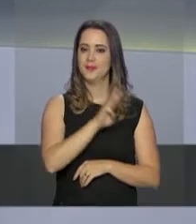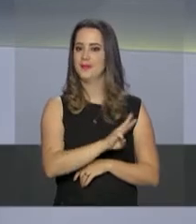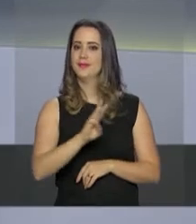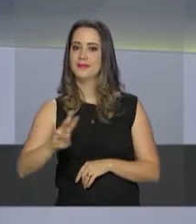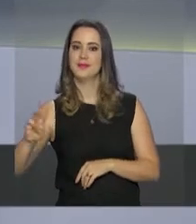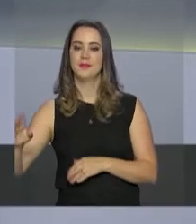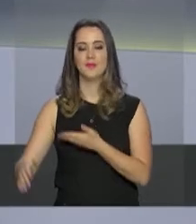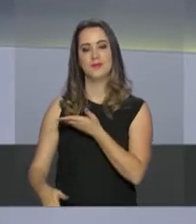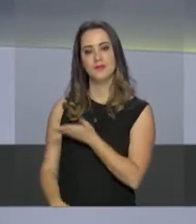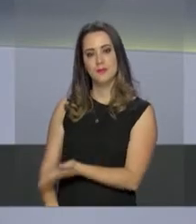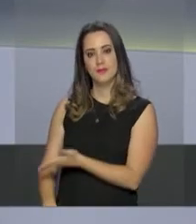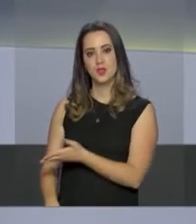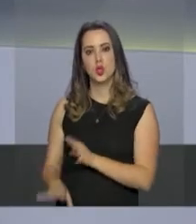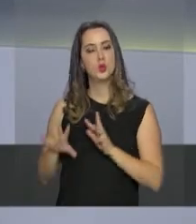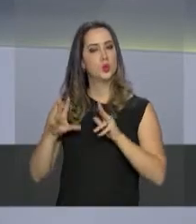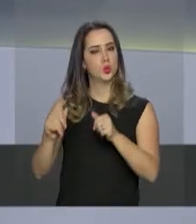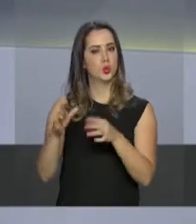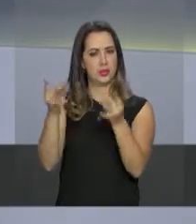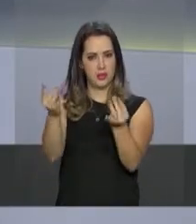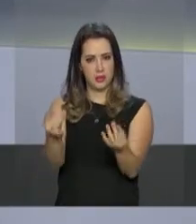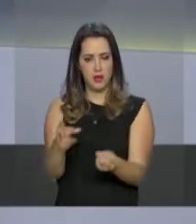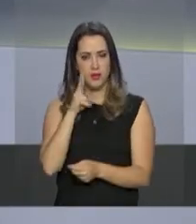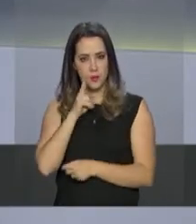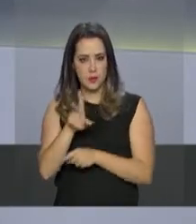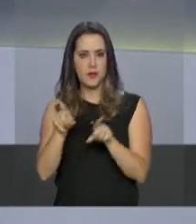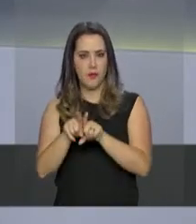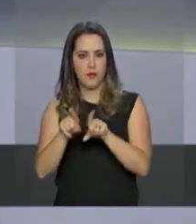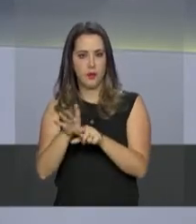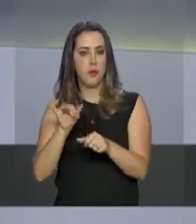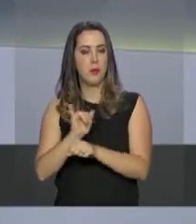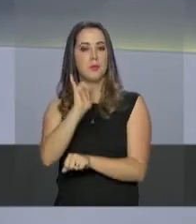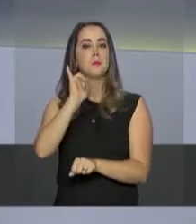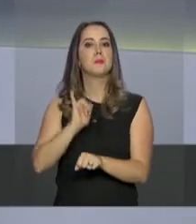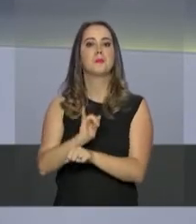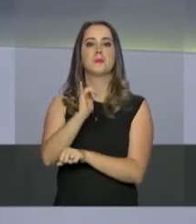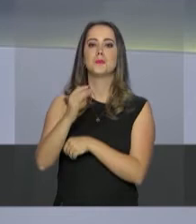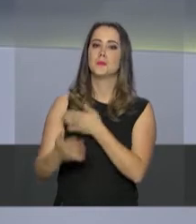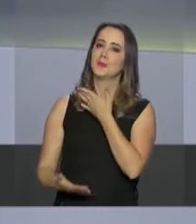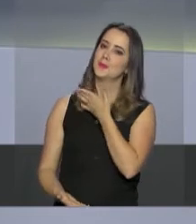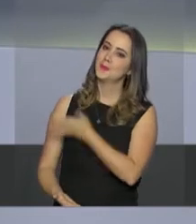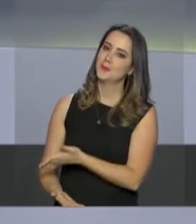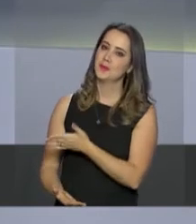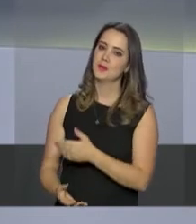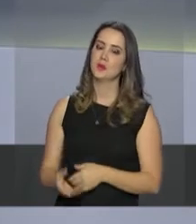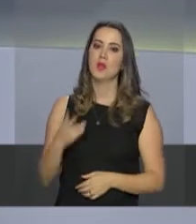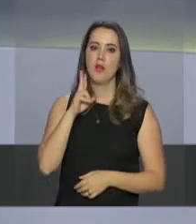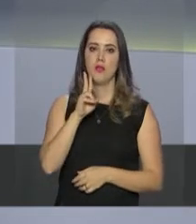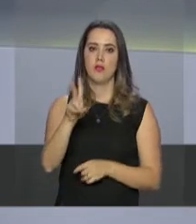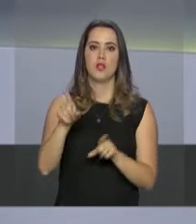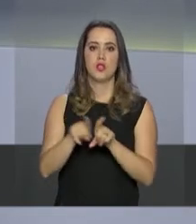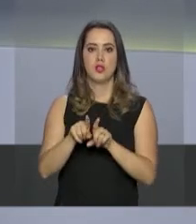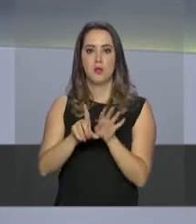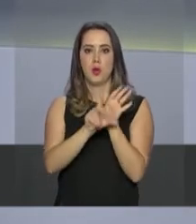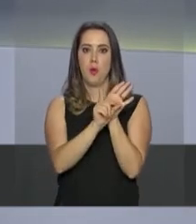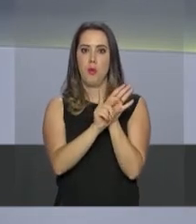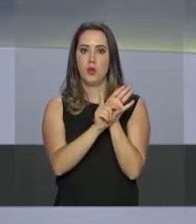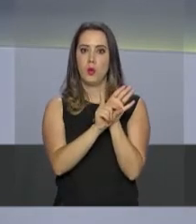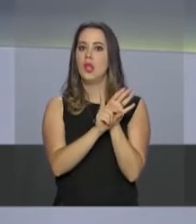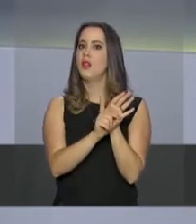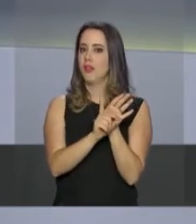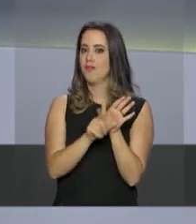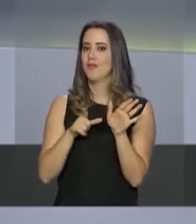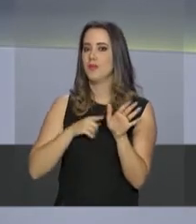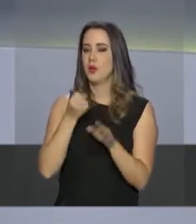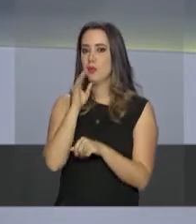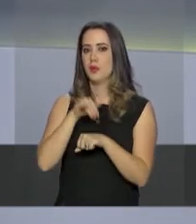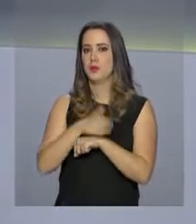pelo site da NBR na internet. Todas as reportagens estão disponíveis em nosso canal no YouTube. Acesse também o nosso perfil no Twitter. Uma